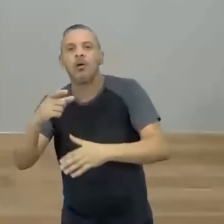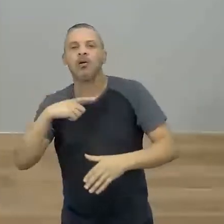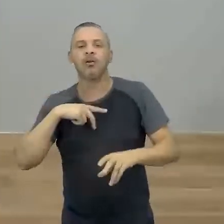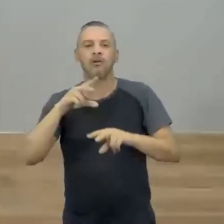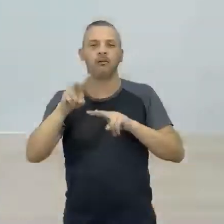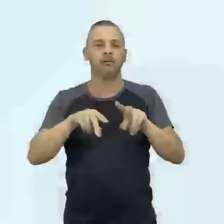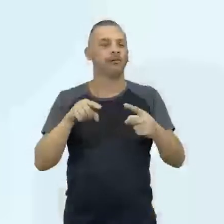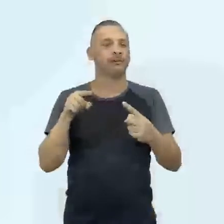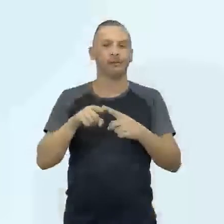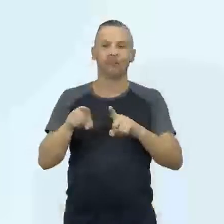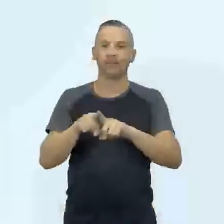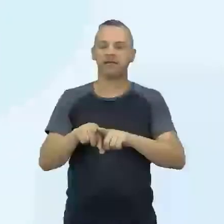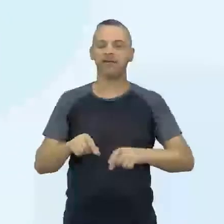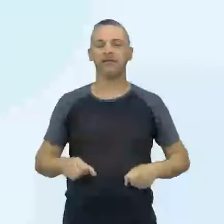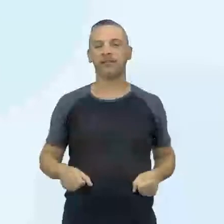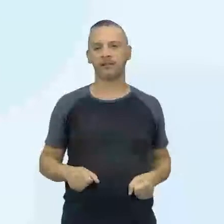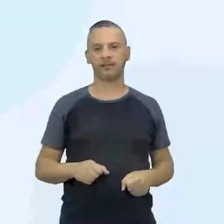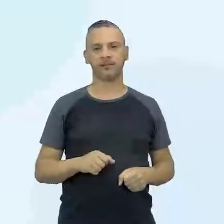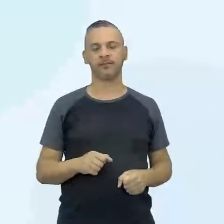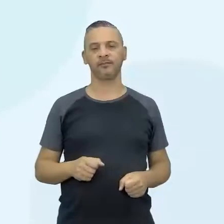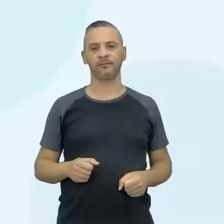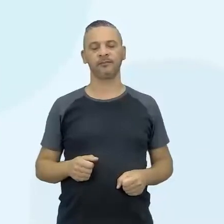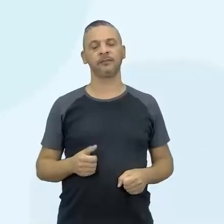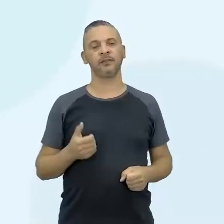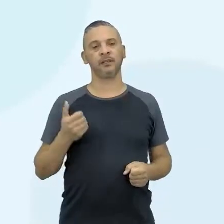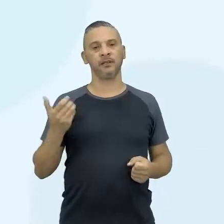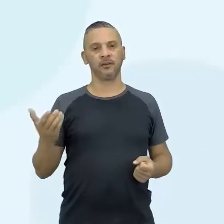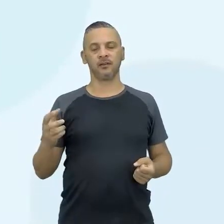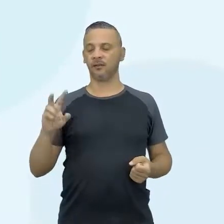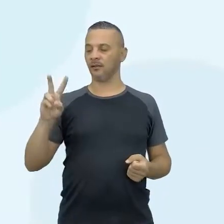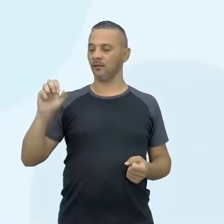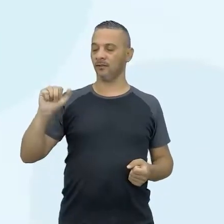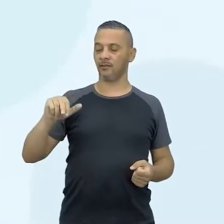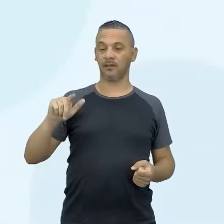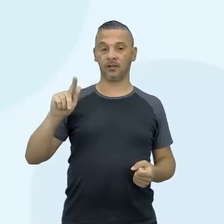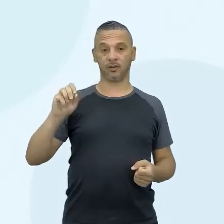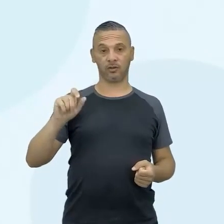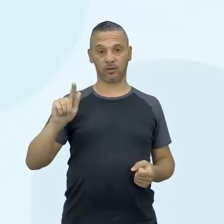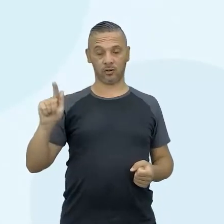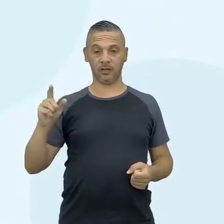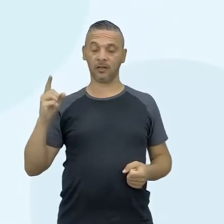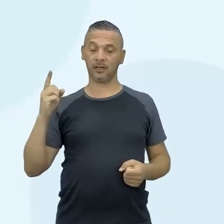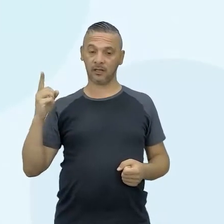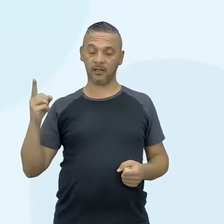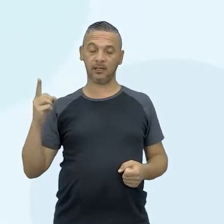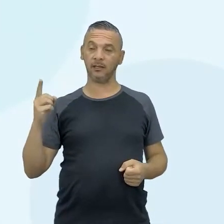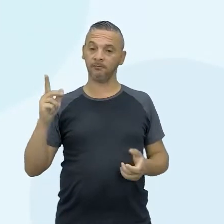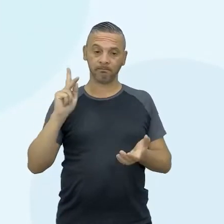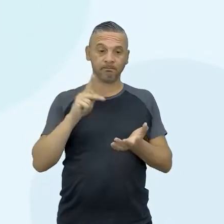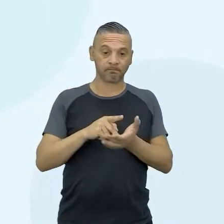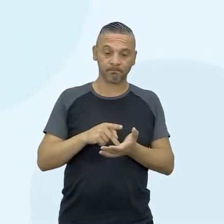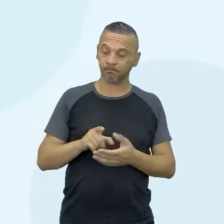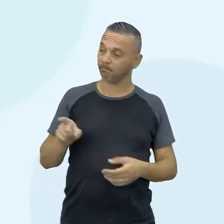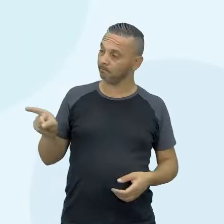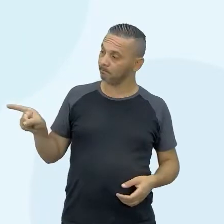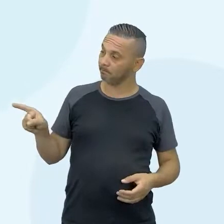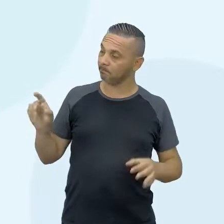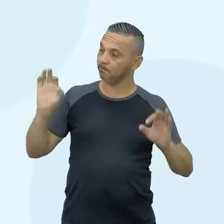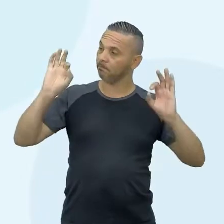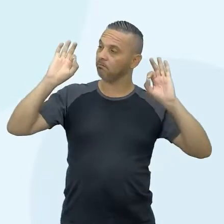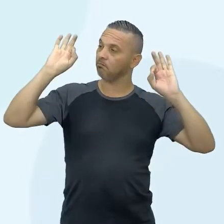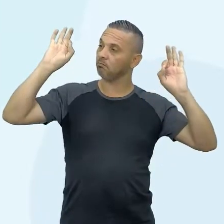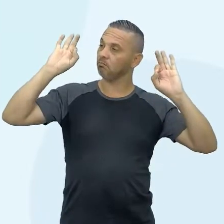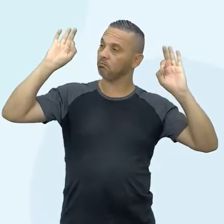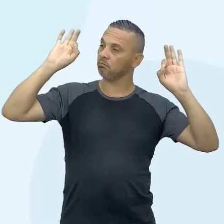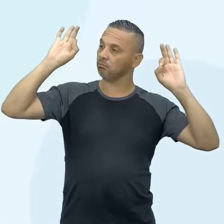de acordo com o tipo de propaganda, né? Um Van Gogh original seria algo mais clássico, Chique. né? Uma